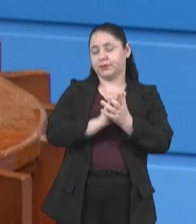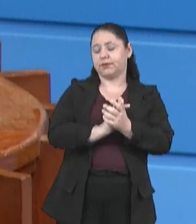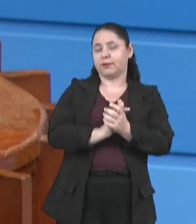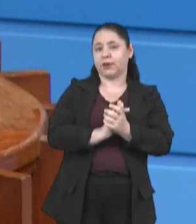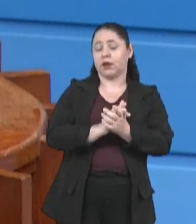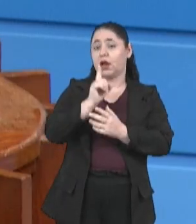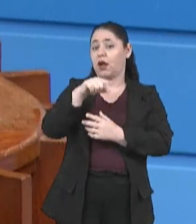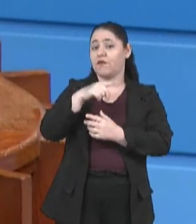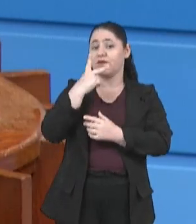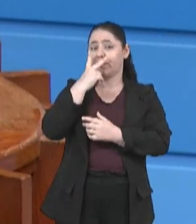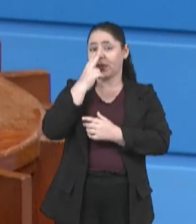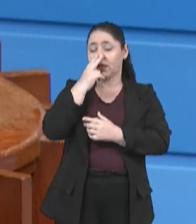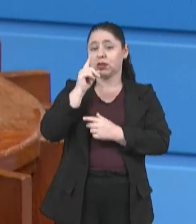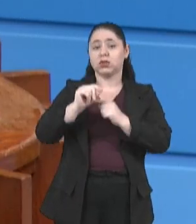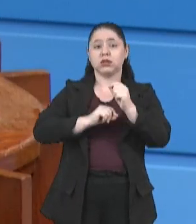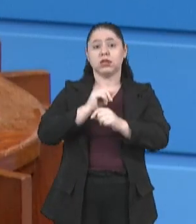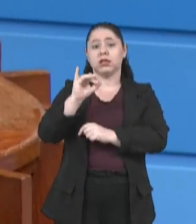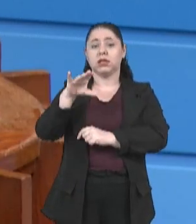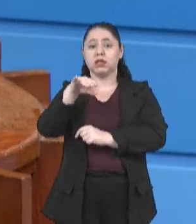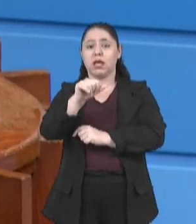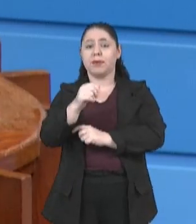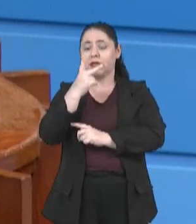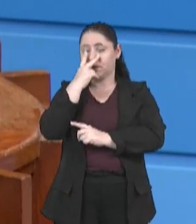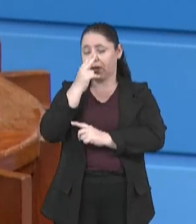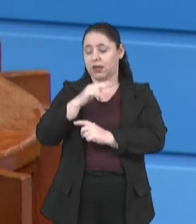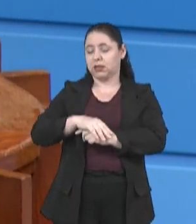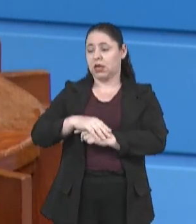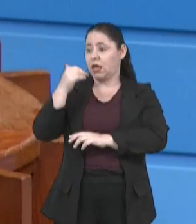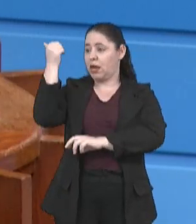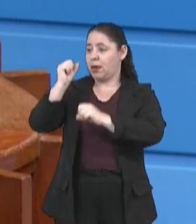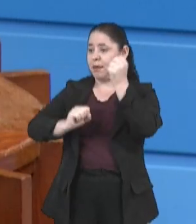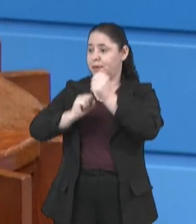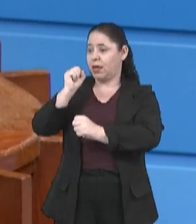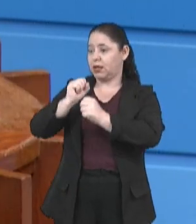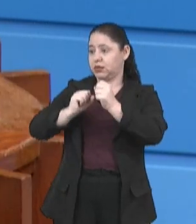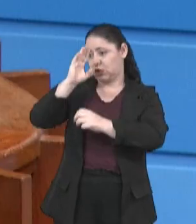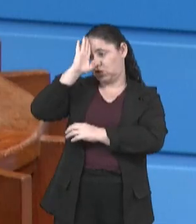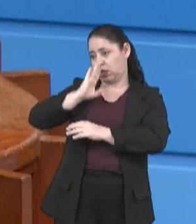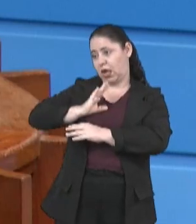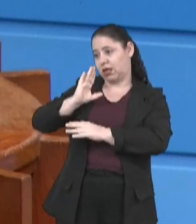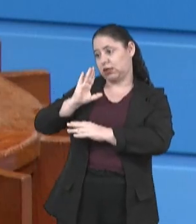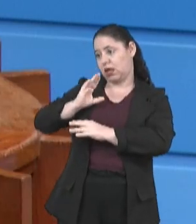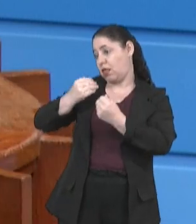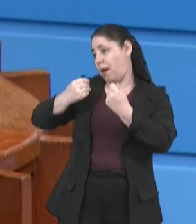que é da renúncia fiscal. Mato Grosso do Sul